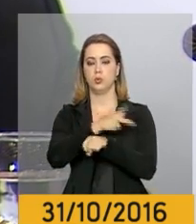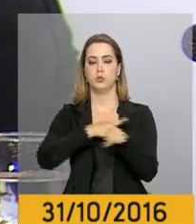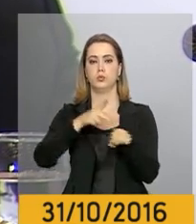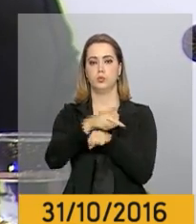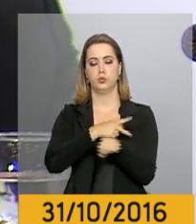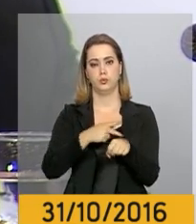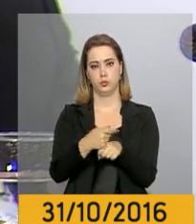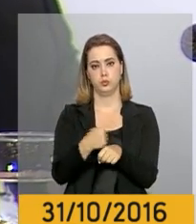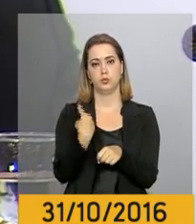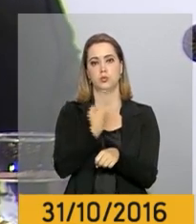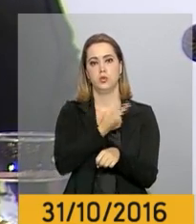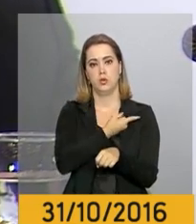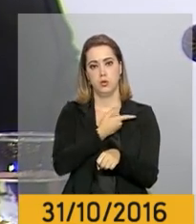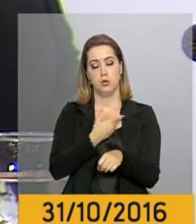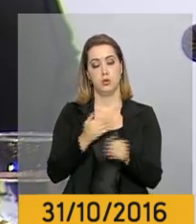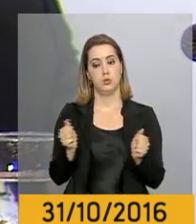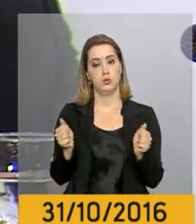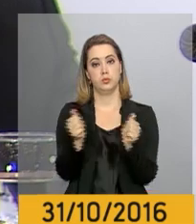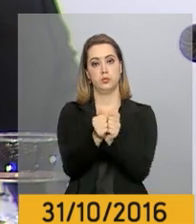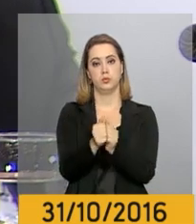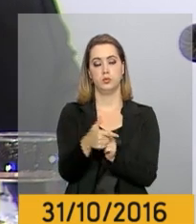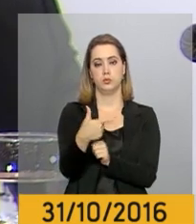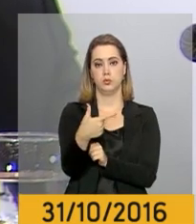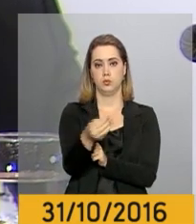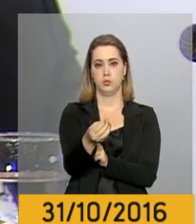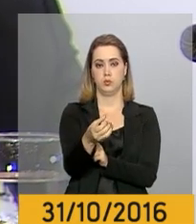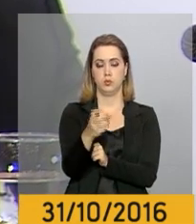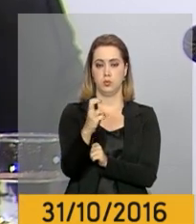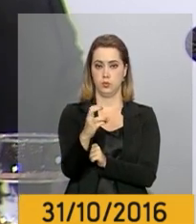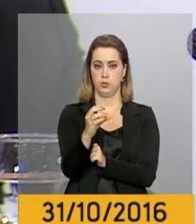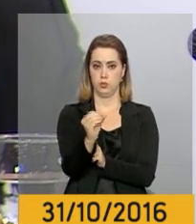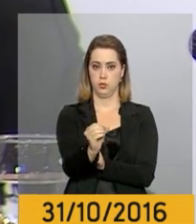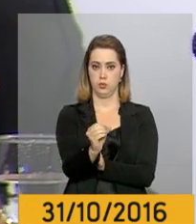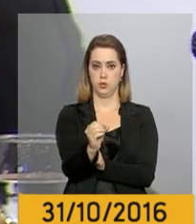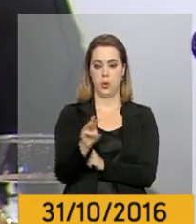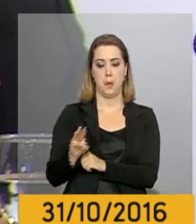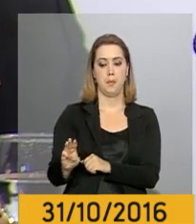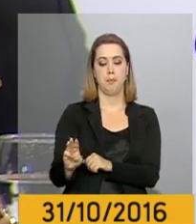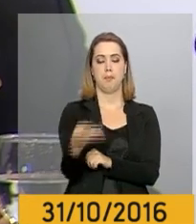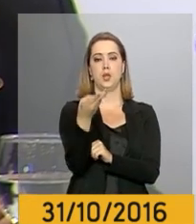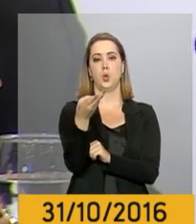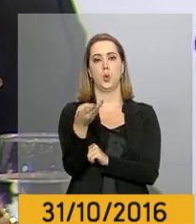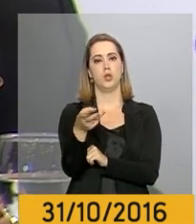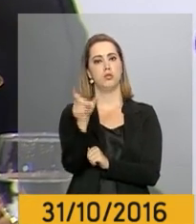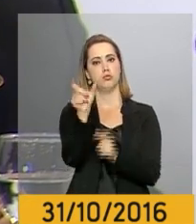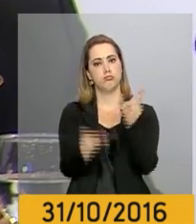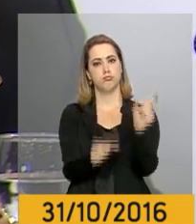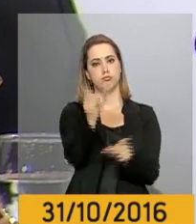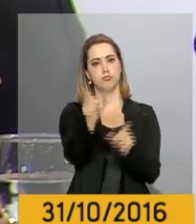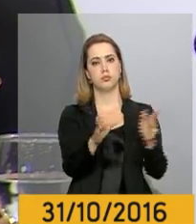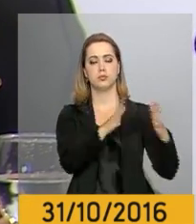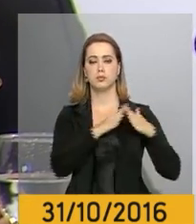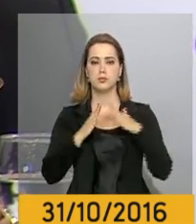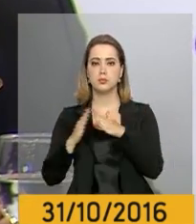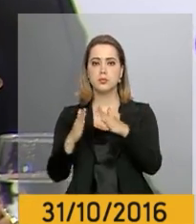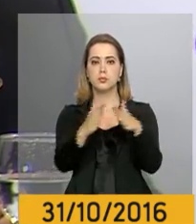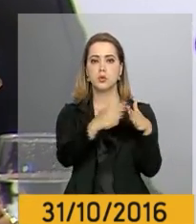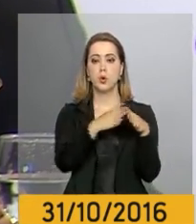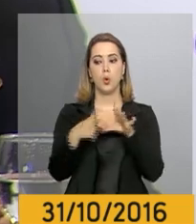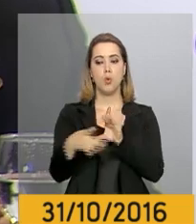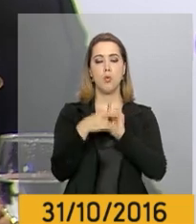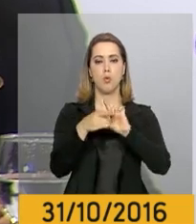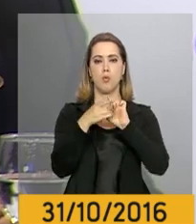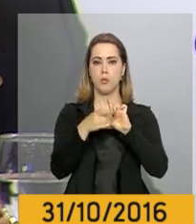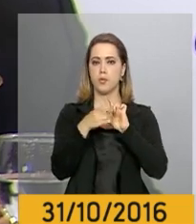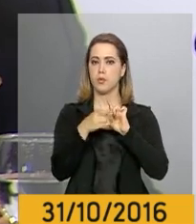Portuguesa nós congregamos cerca de 250 milhões de pessoas eh pessoas que são Unidas